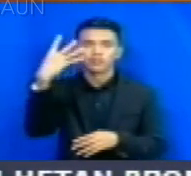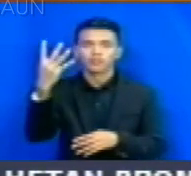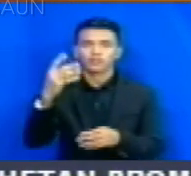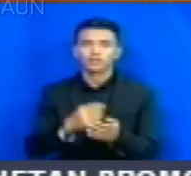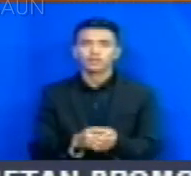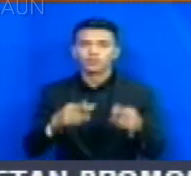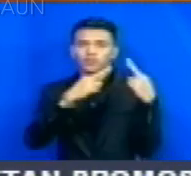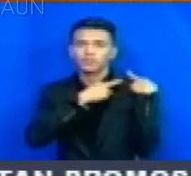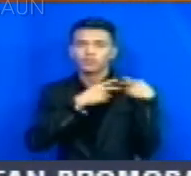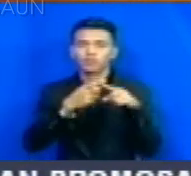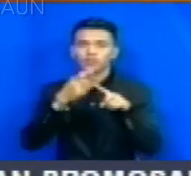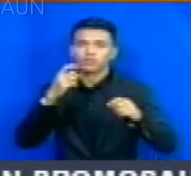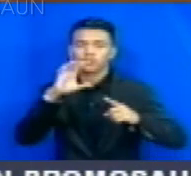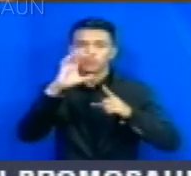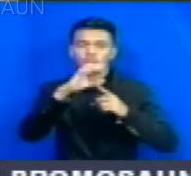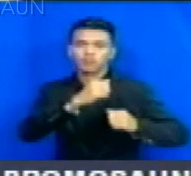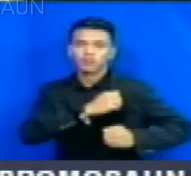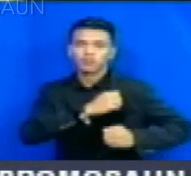Falentil FDTL.